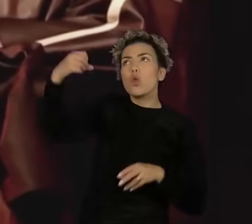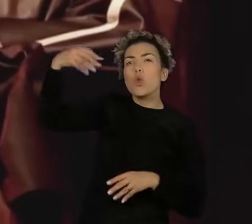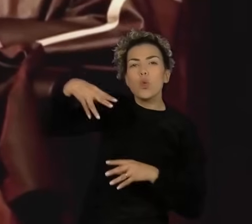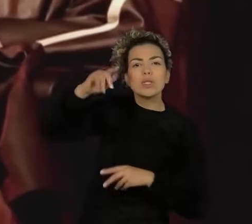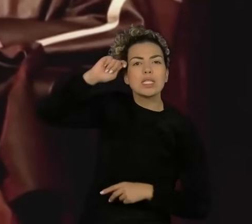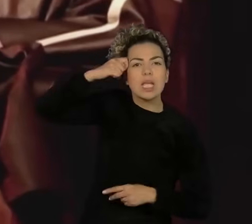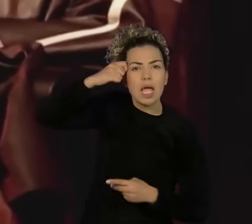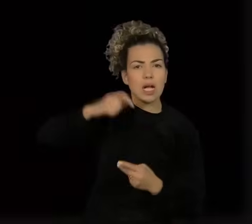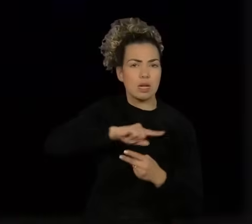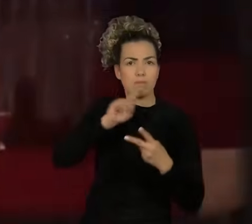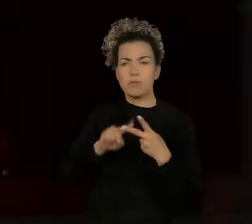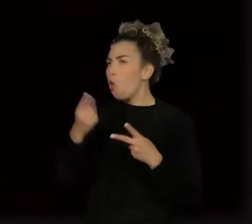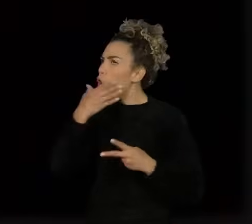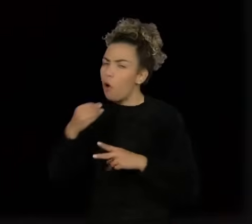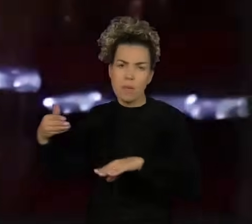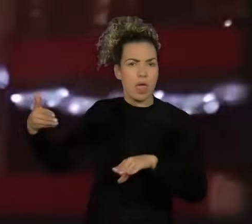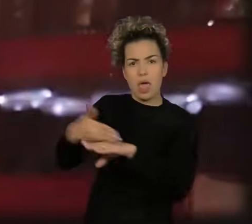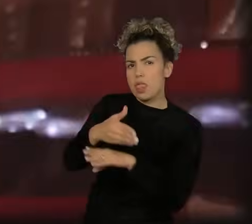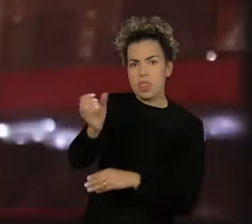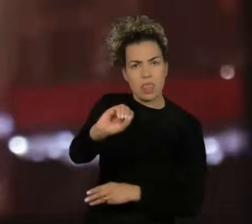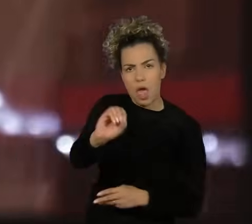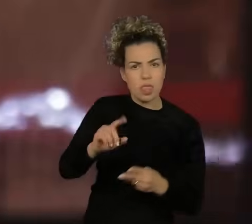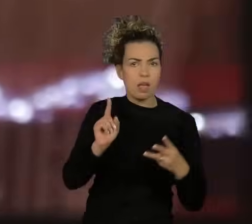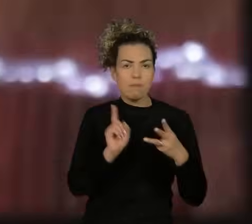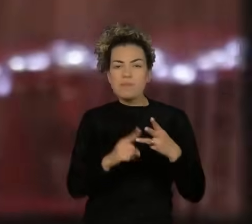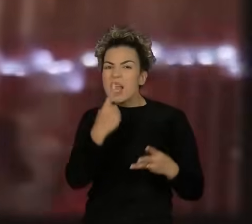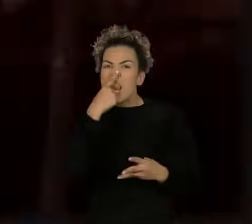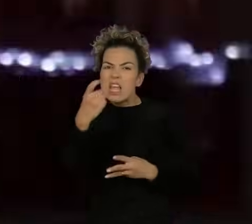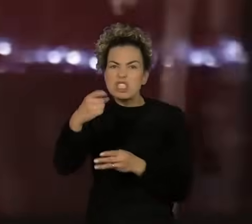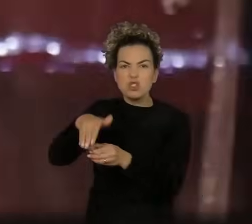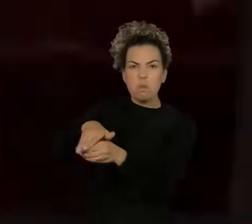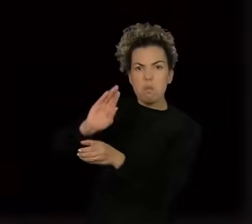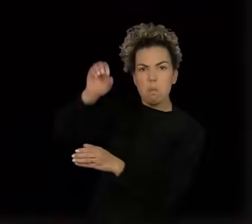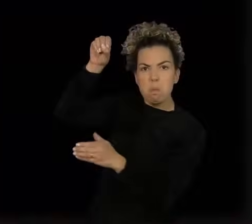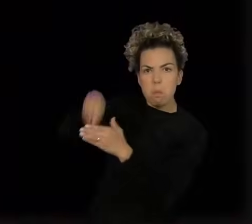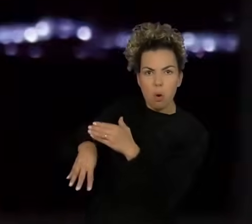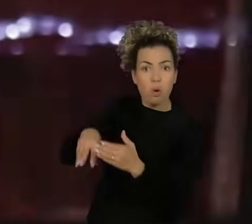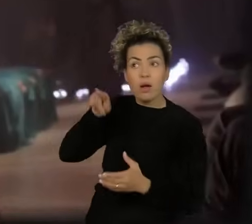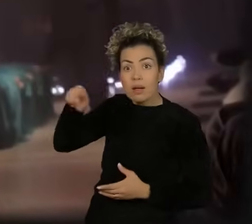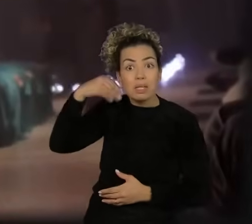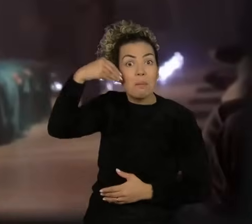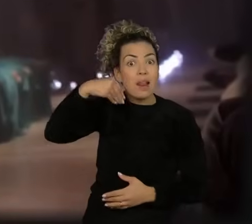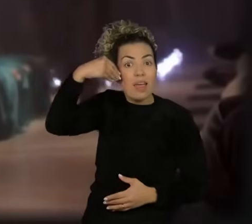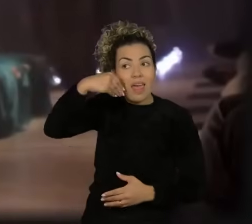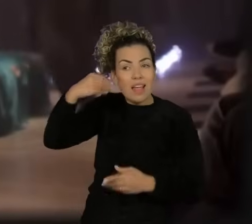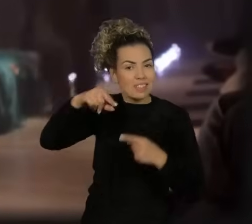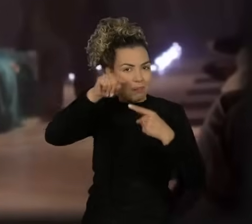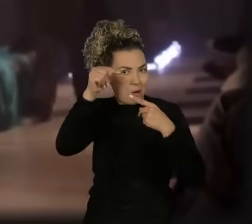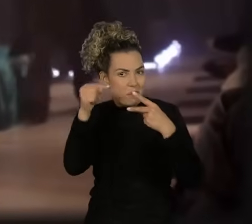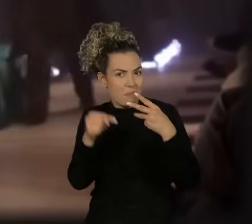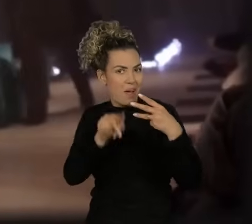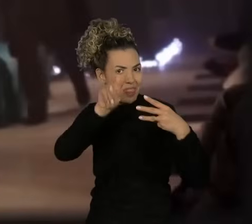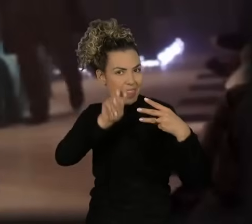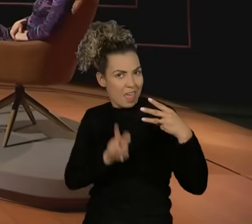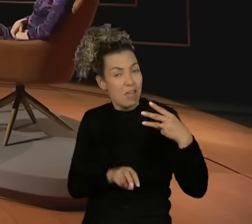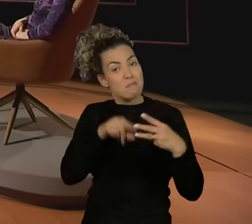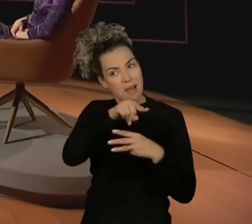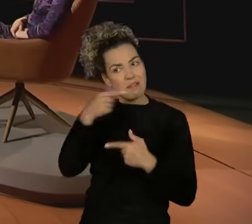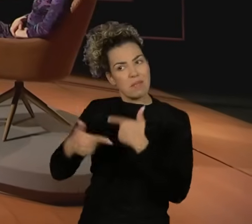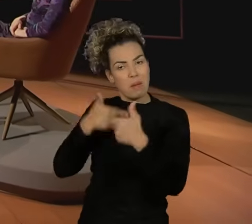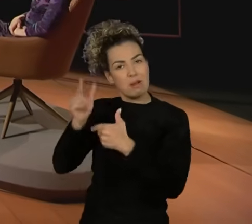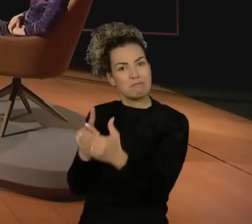e Cine Camaleão, A Boca do Lixo. Experiências marcantes na sua trajetória como